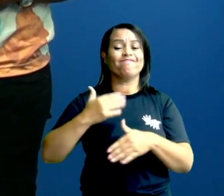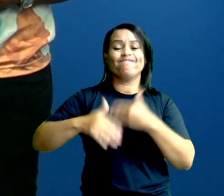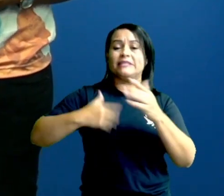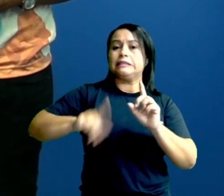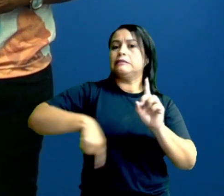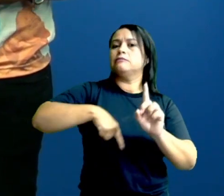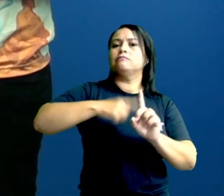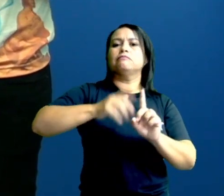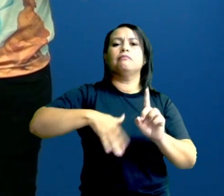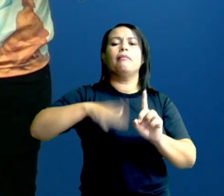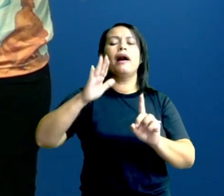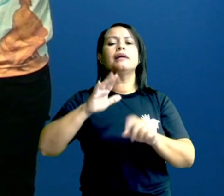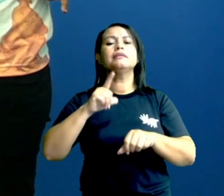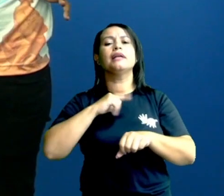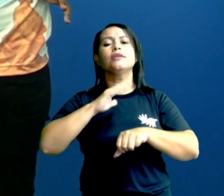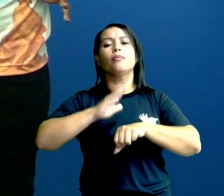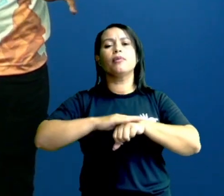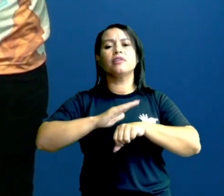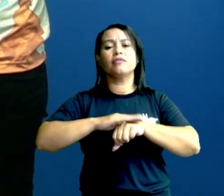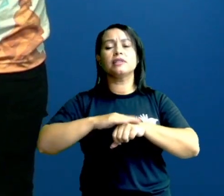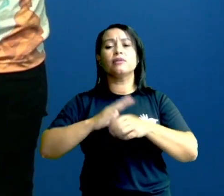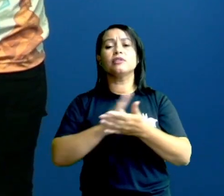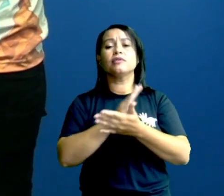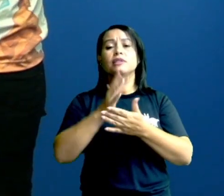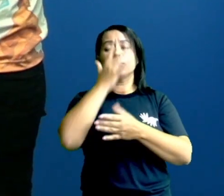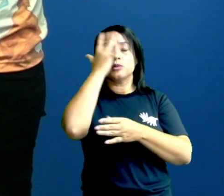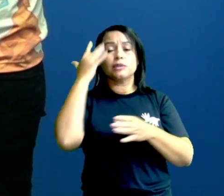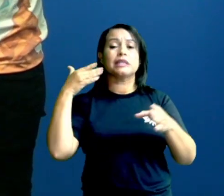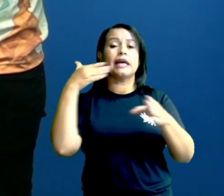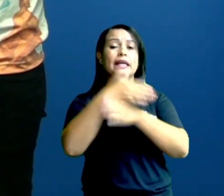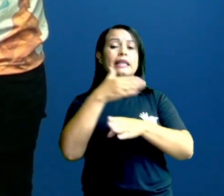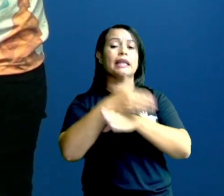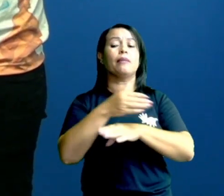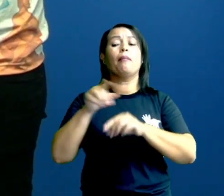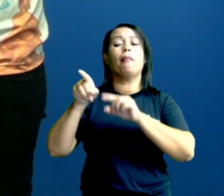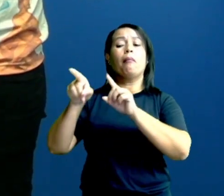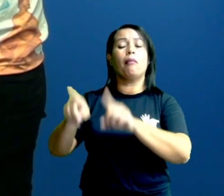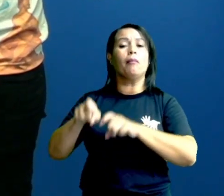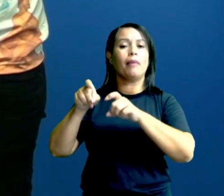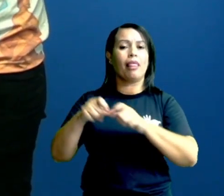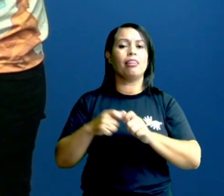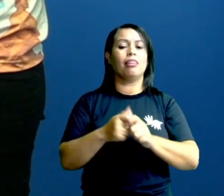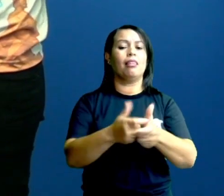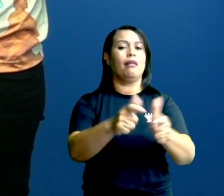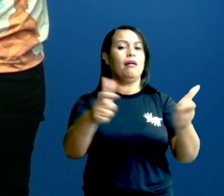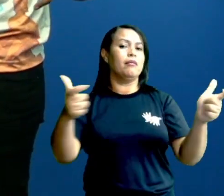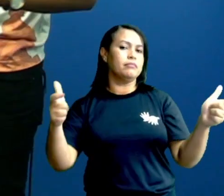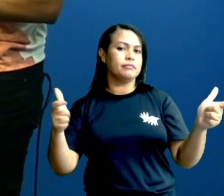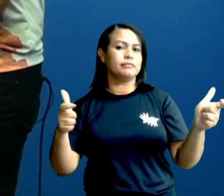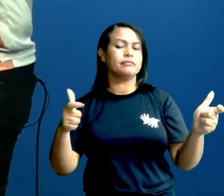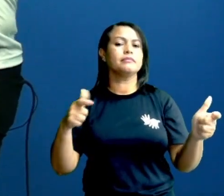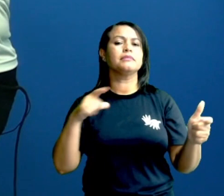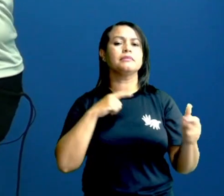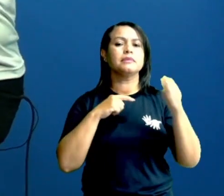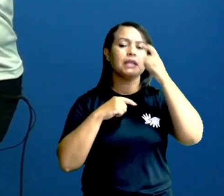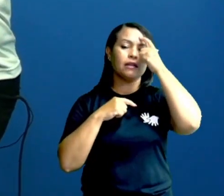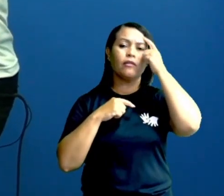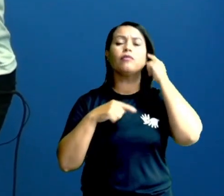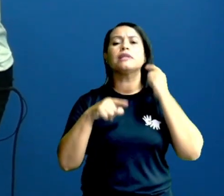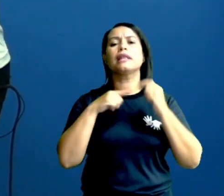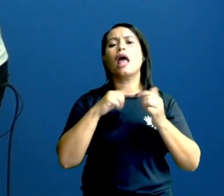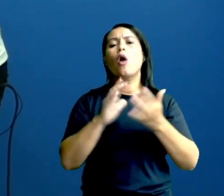sobretudo aí motivada pelo processo de expansão da fronteira agrícola ou seja o que seria a expansão agrícola da fronteira agrícola